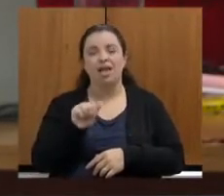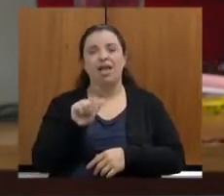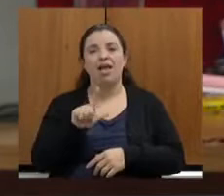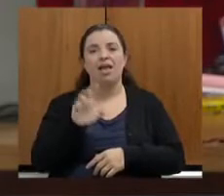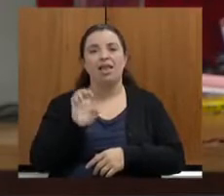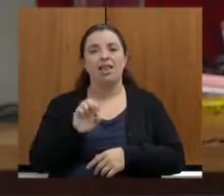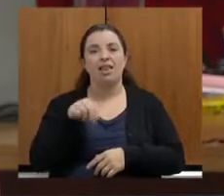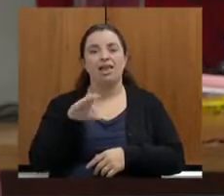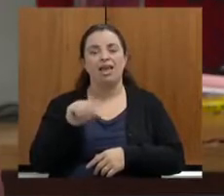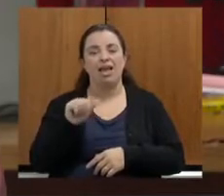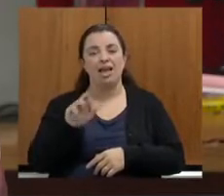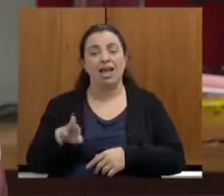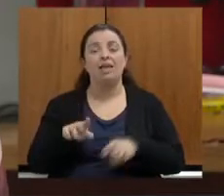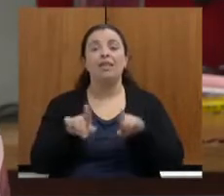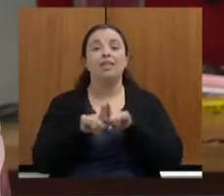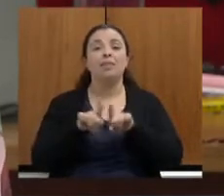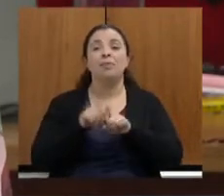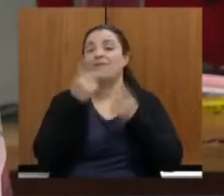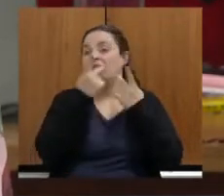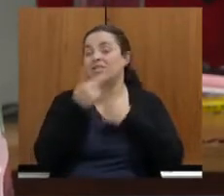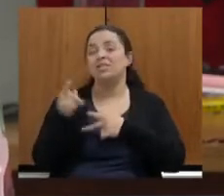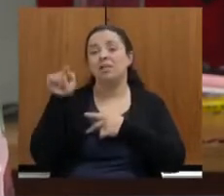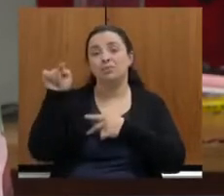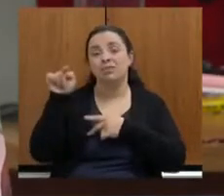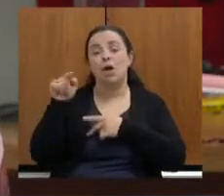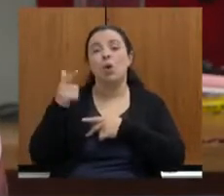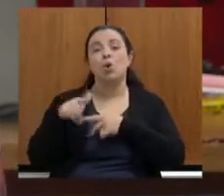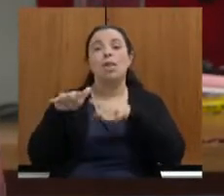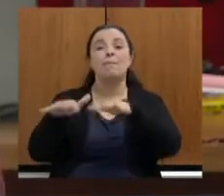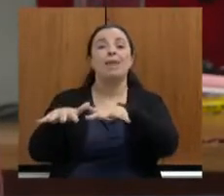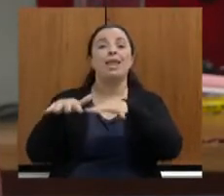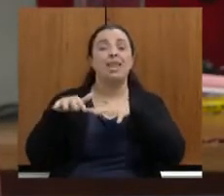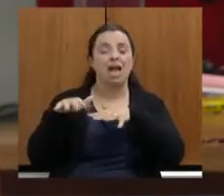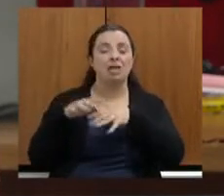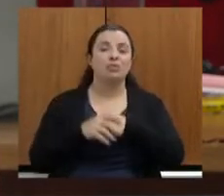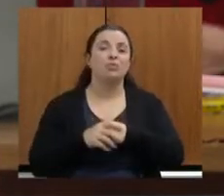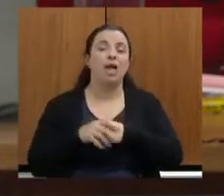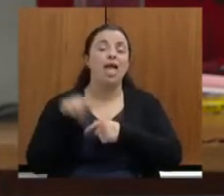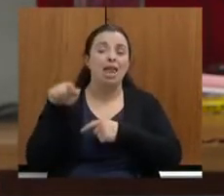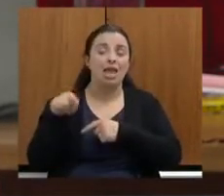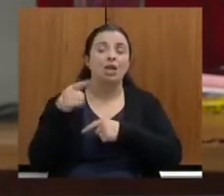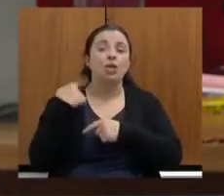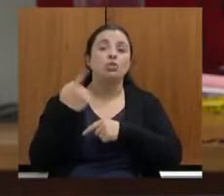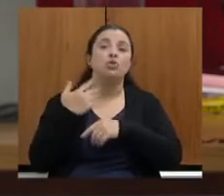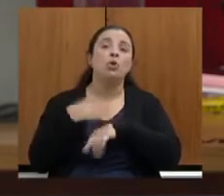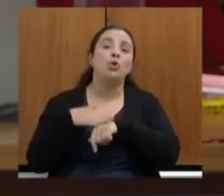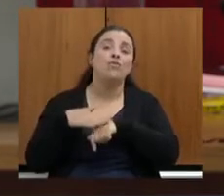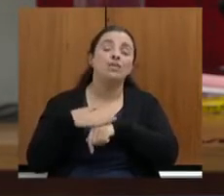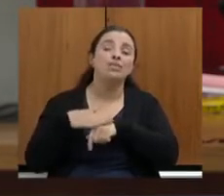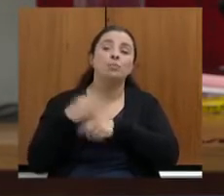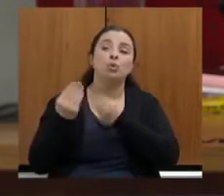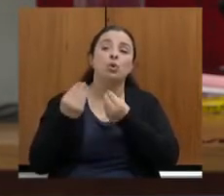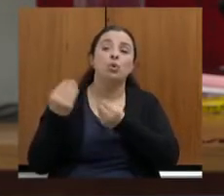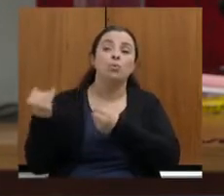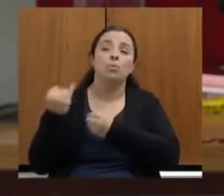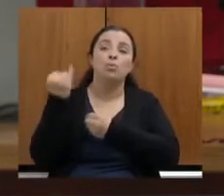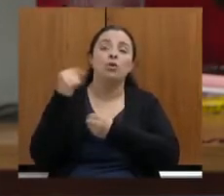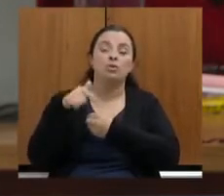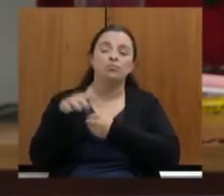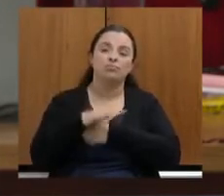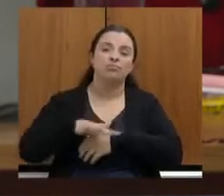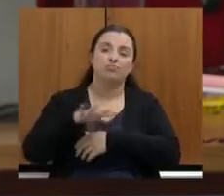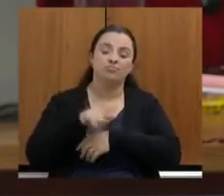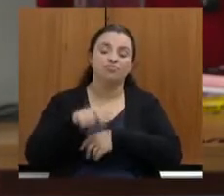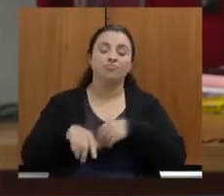no plenário senhores e senhoras nós conversamos muito sobre a importância desse espaço o ímpio a importância da